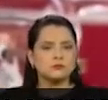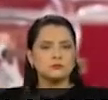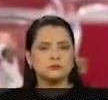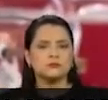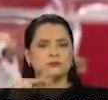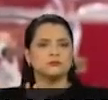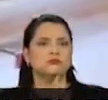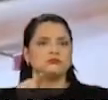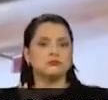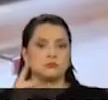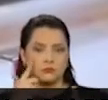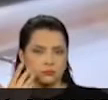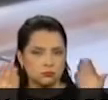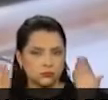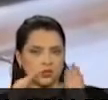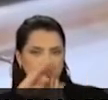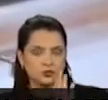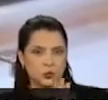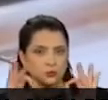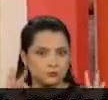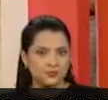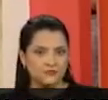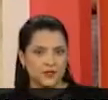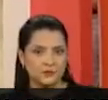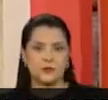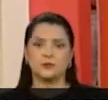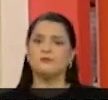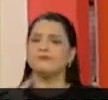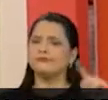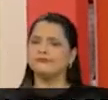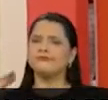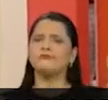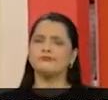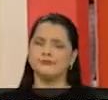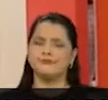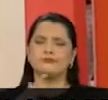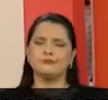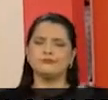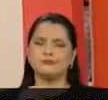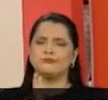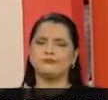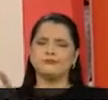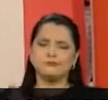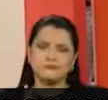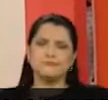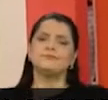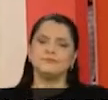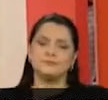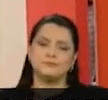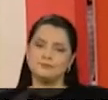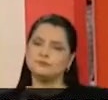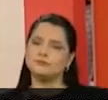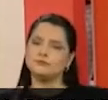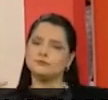pesquisas de preço para ver se os descontos vão valer a pena Tá variando bastante né e uma coisa que